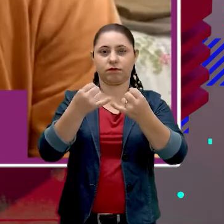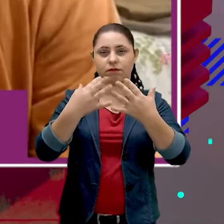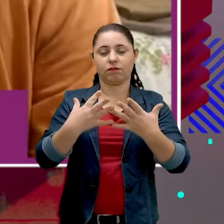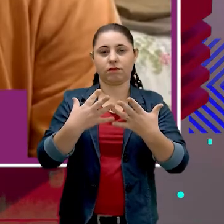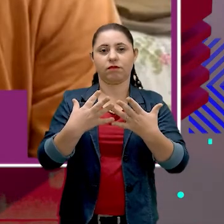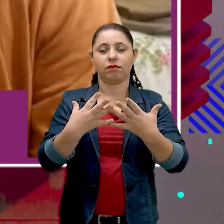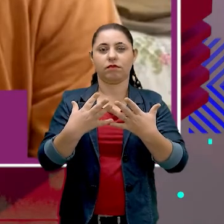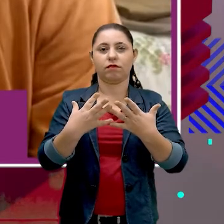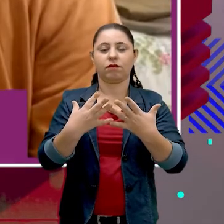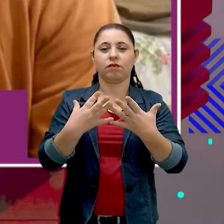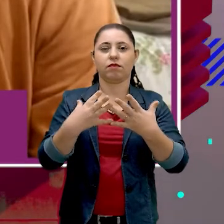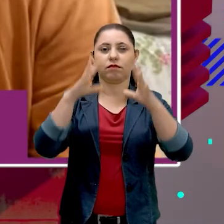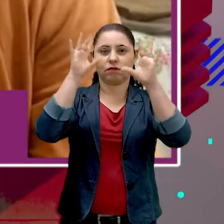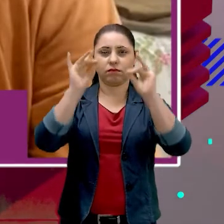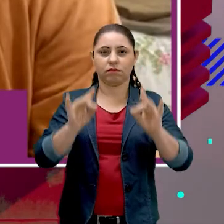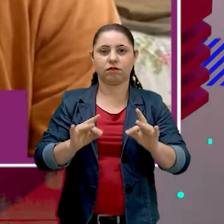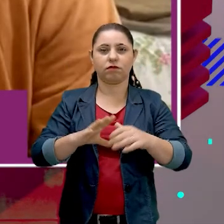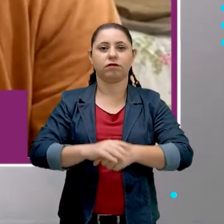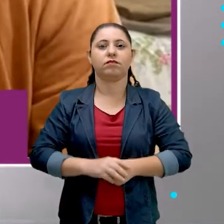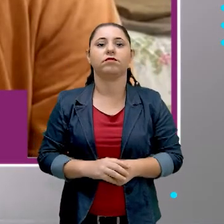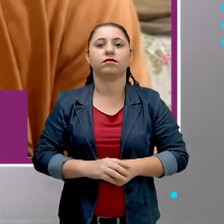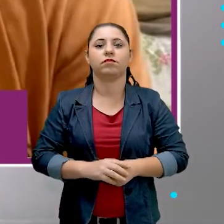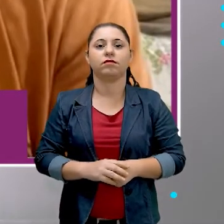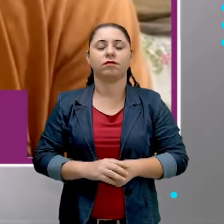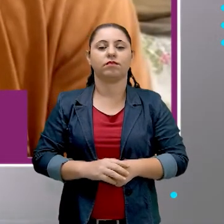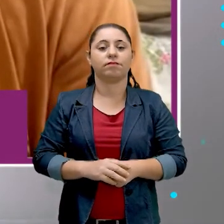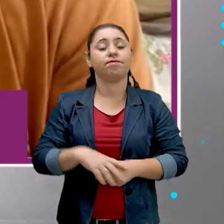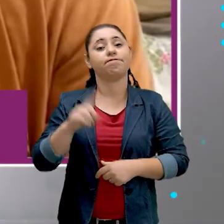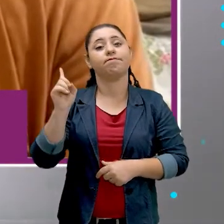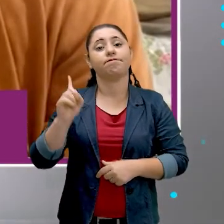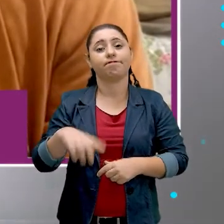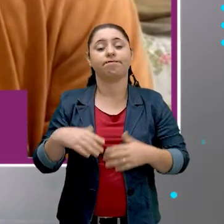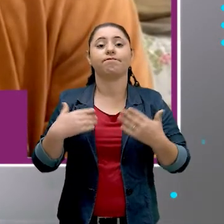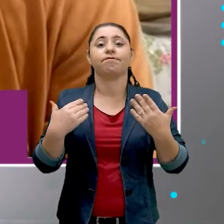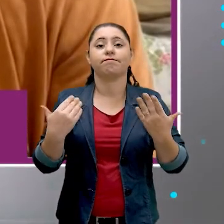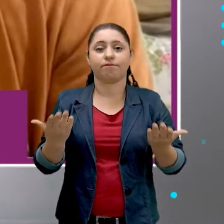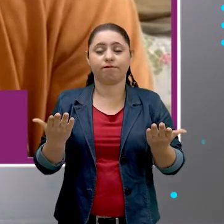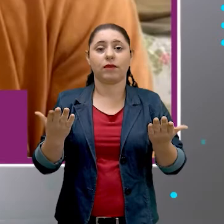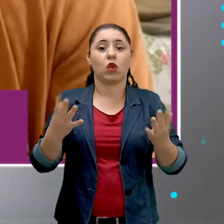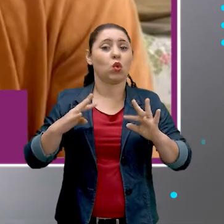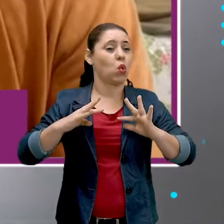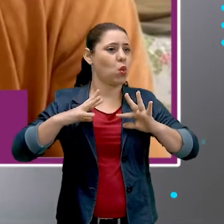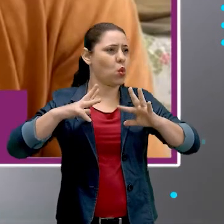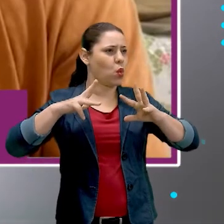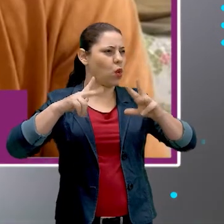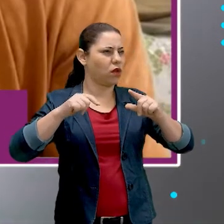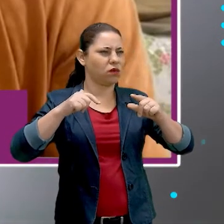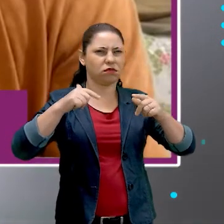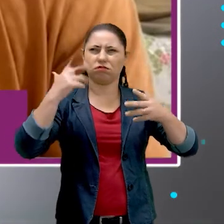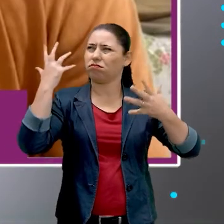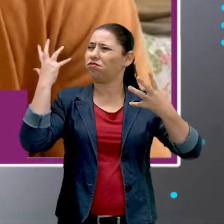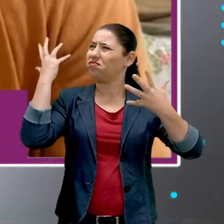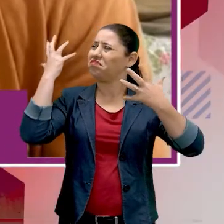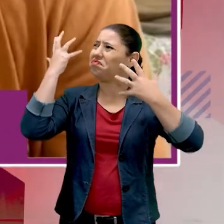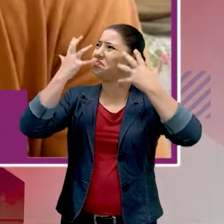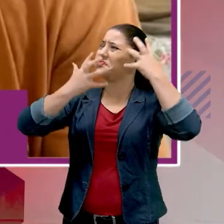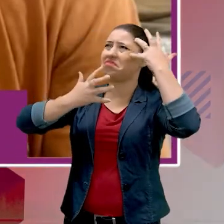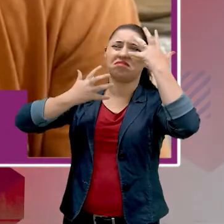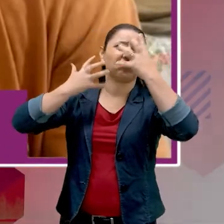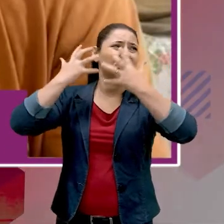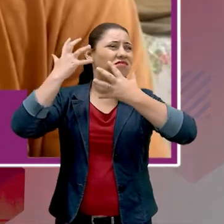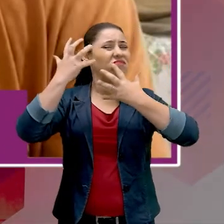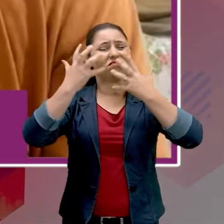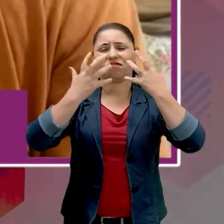e explicar essa situação tão contextualizada agora, né? Pois é, e assim, estão todos, né, muito